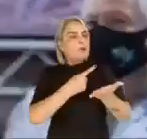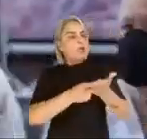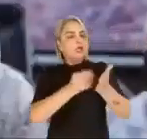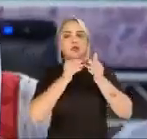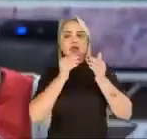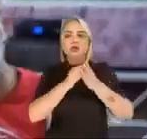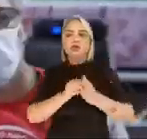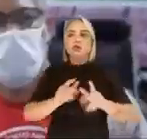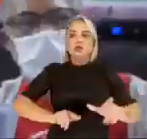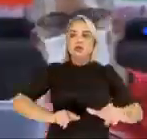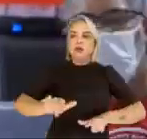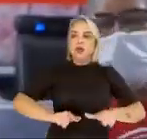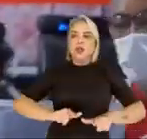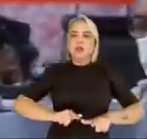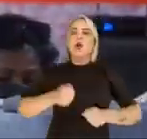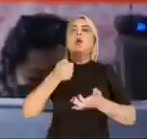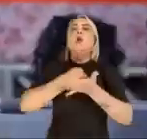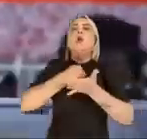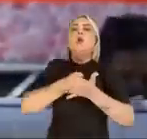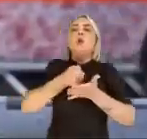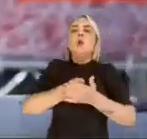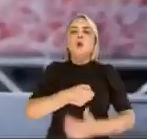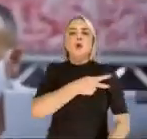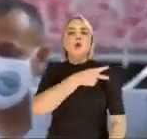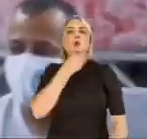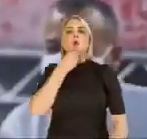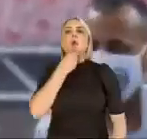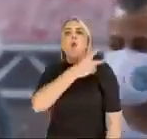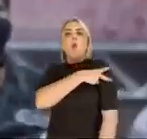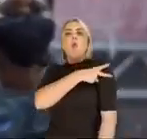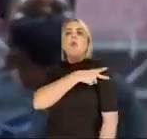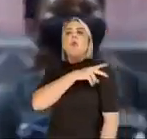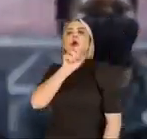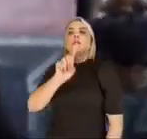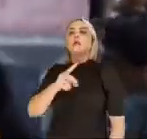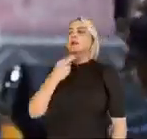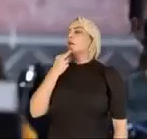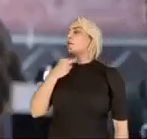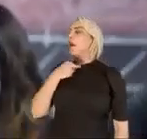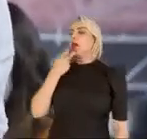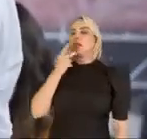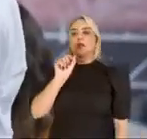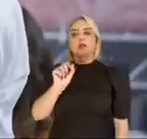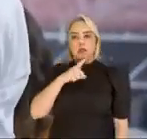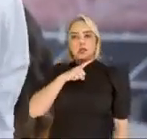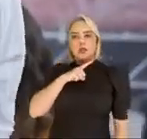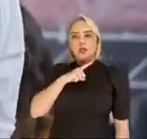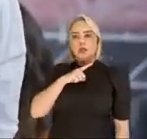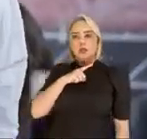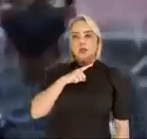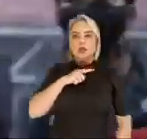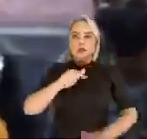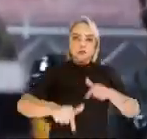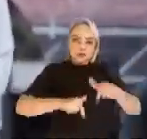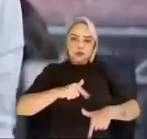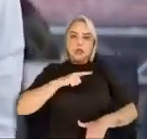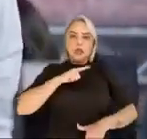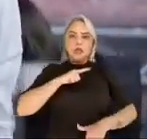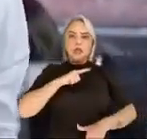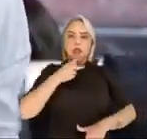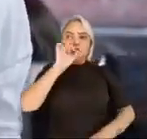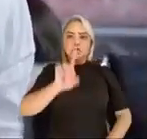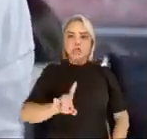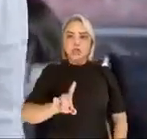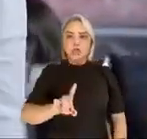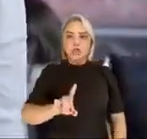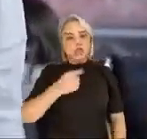reivindicam. O patrão tem o direito de dizer, eu não vou dar. Os trabalhadores têm o direito de dizer, então, eu